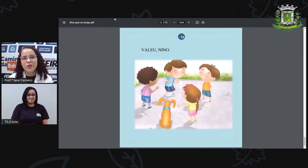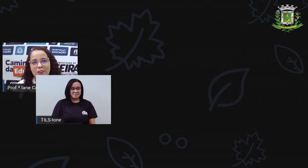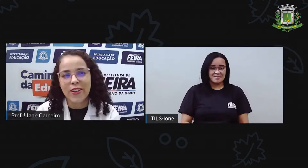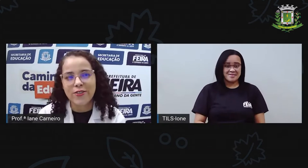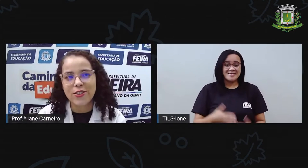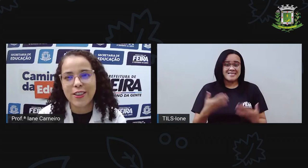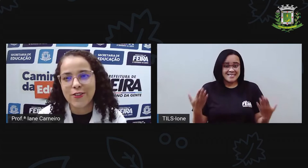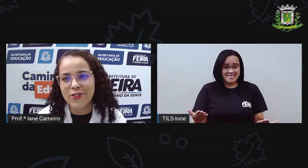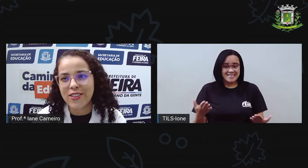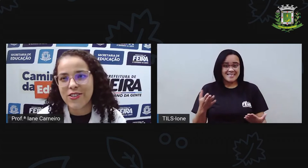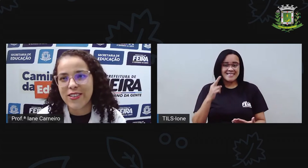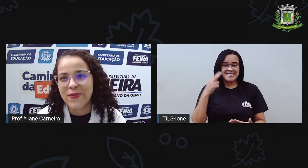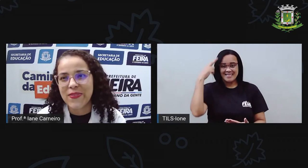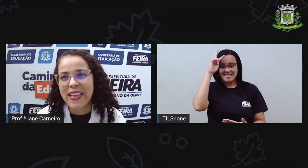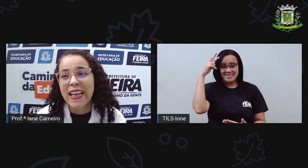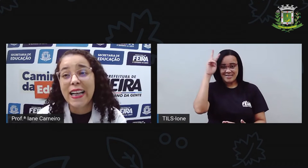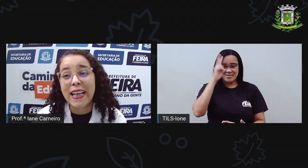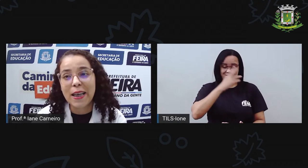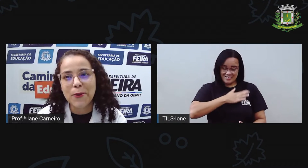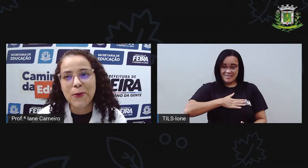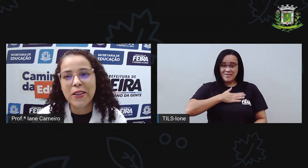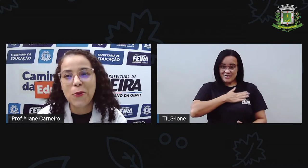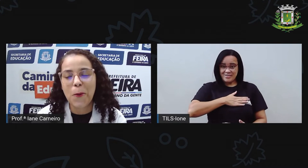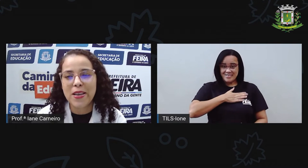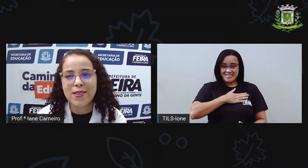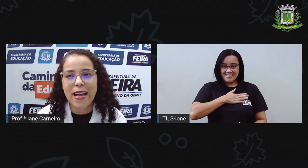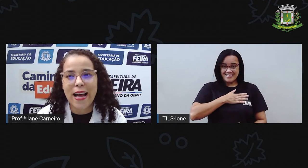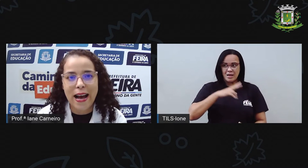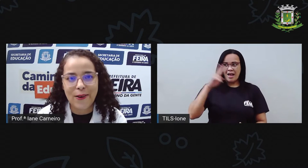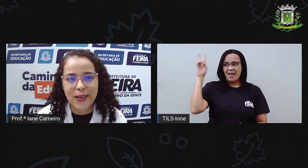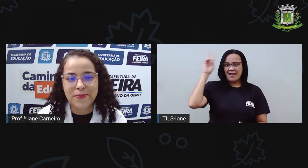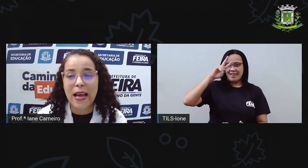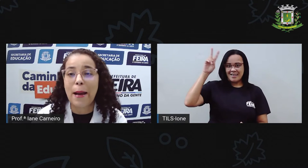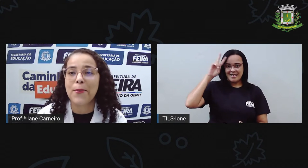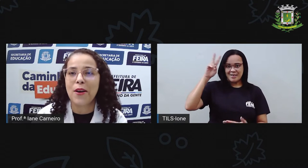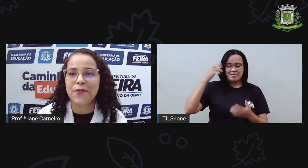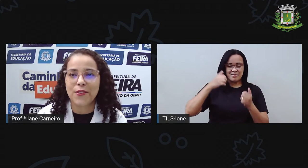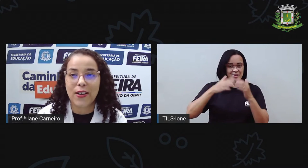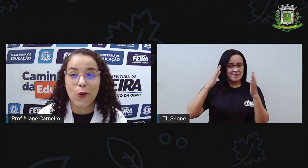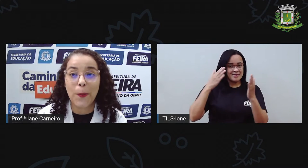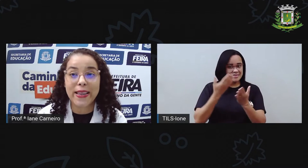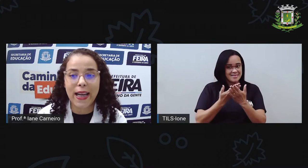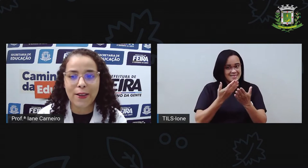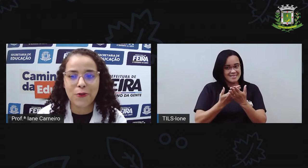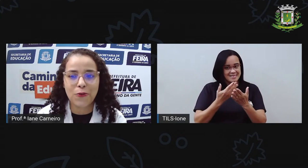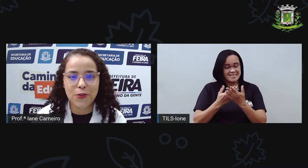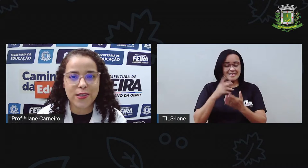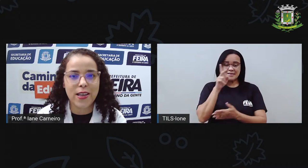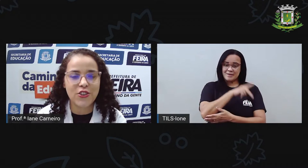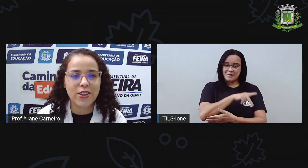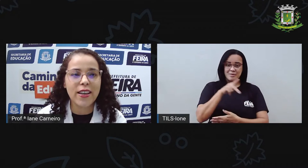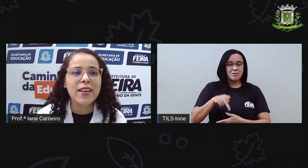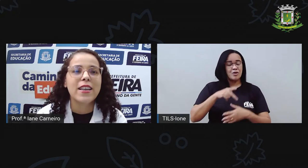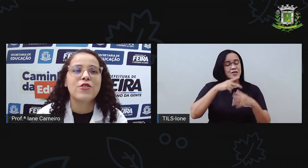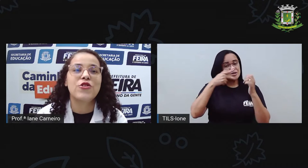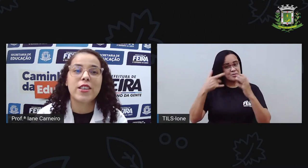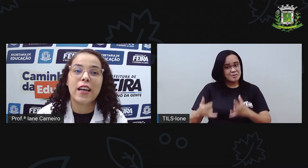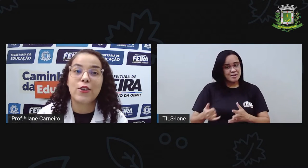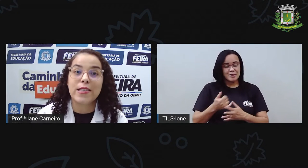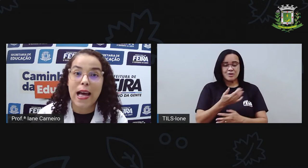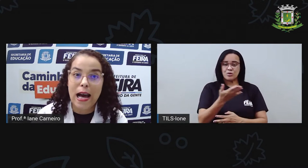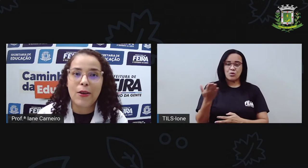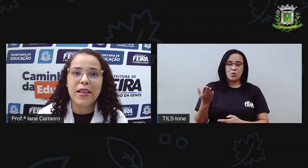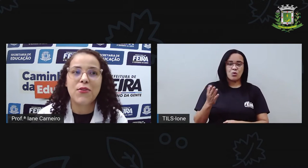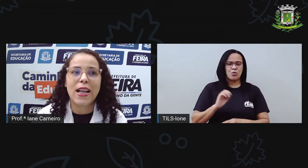Curtiram a história de Nino, gente? Lembram que no começo da aula, a Pró havia comentado com vocês, né? De